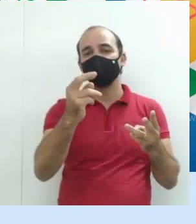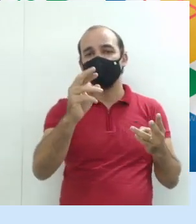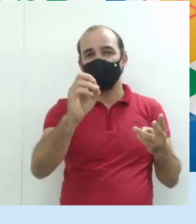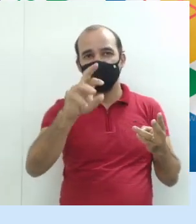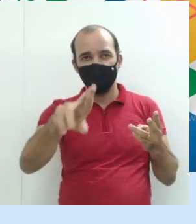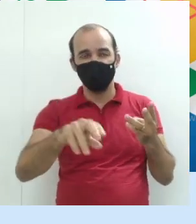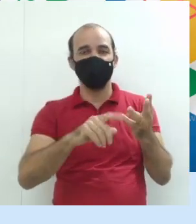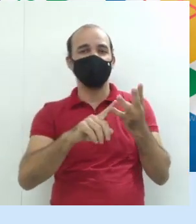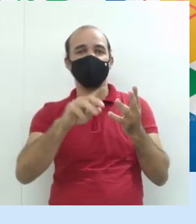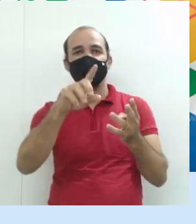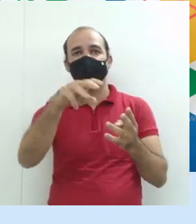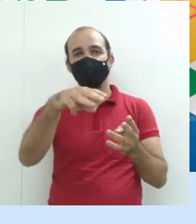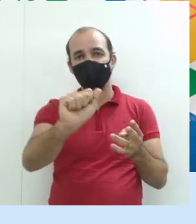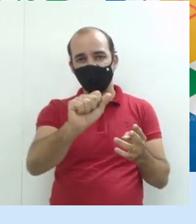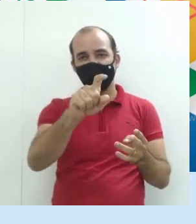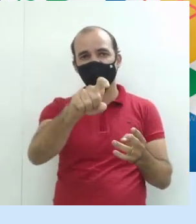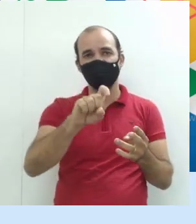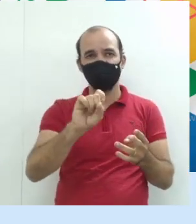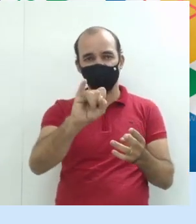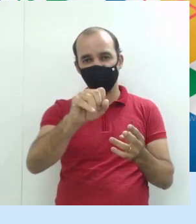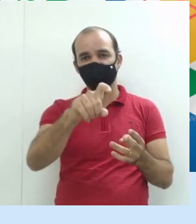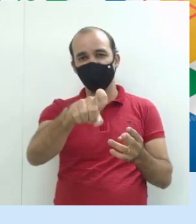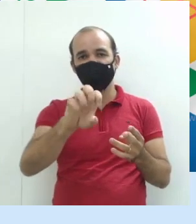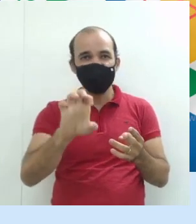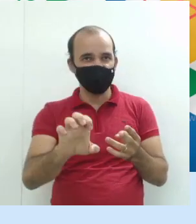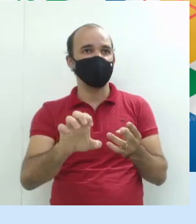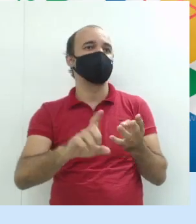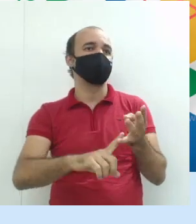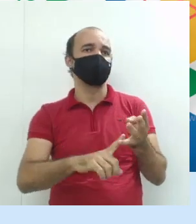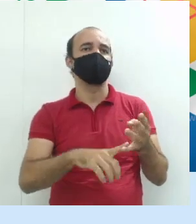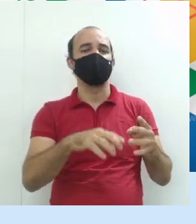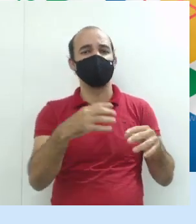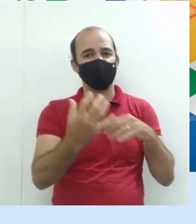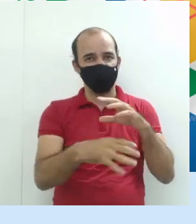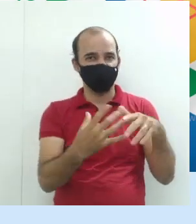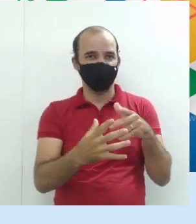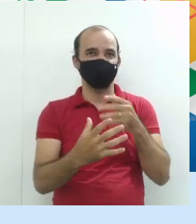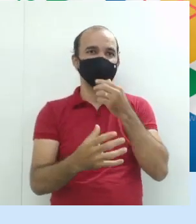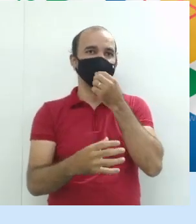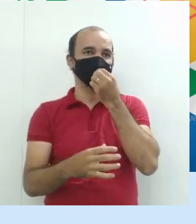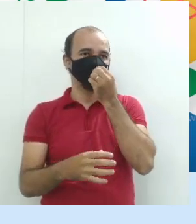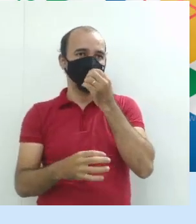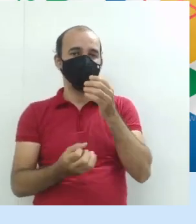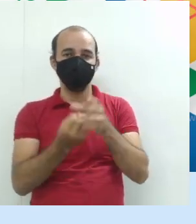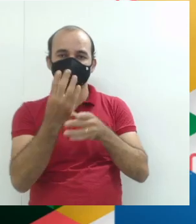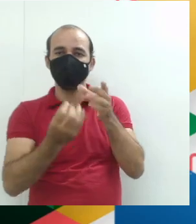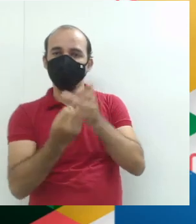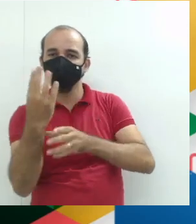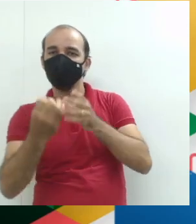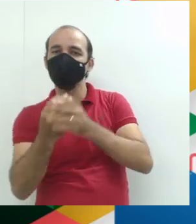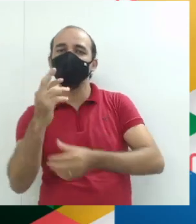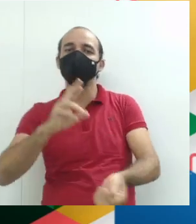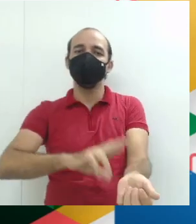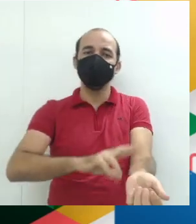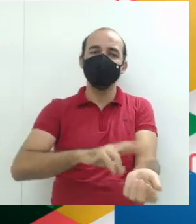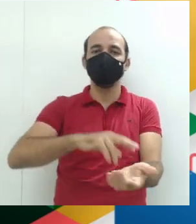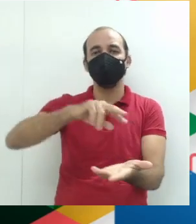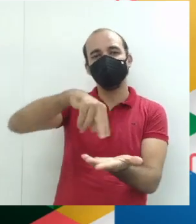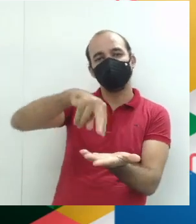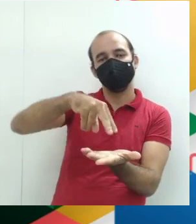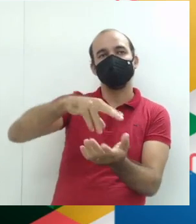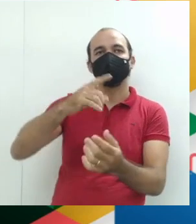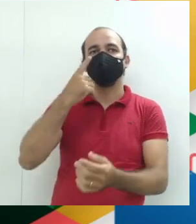é o caso do lundum e do maxixe. Então, vamos ver um pouquinho dessas imagens. Olha só, A gente tem aí as imagens